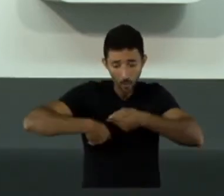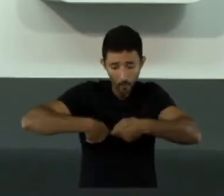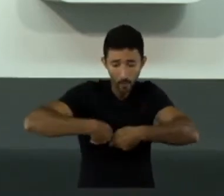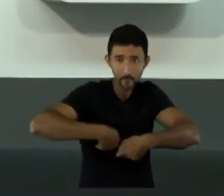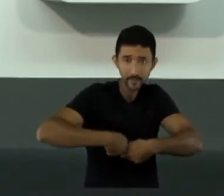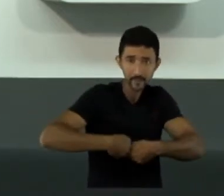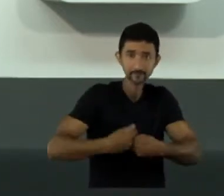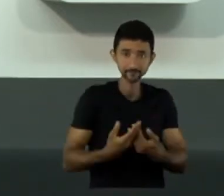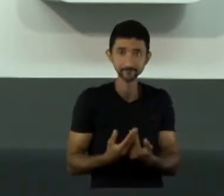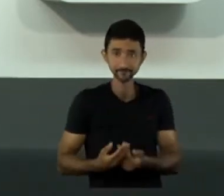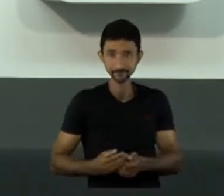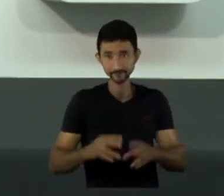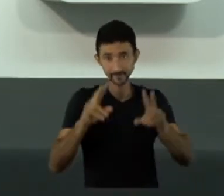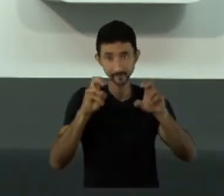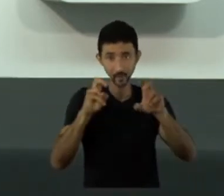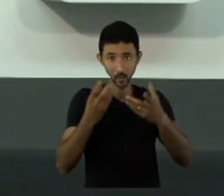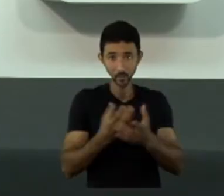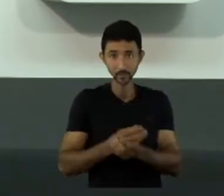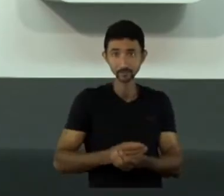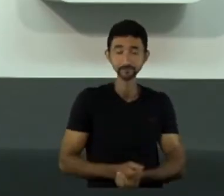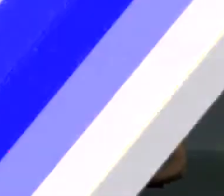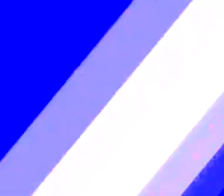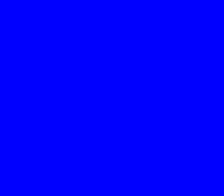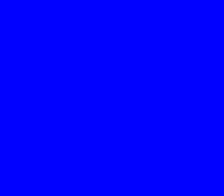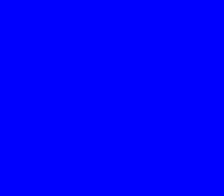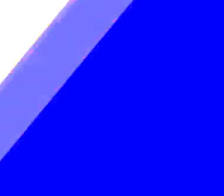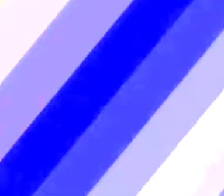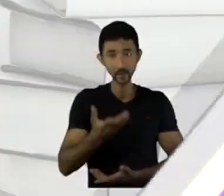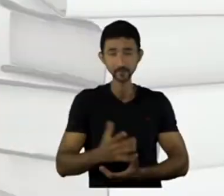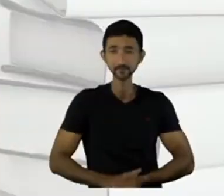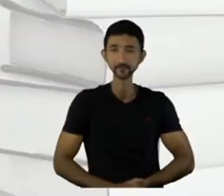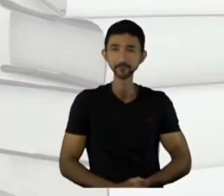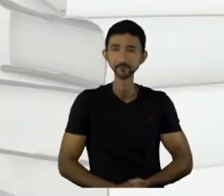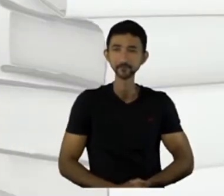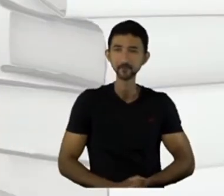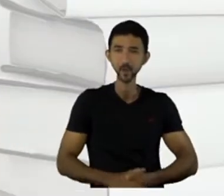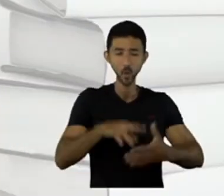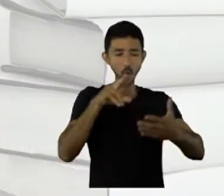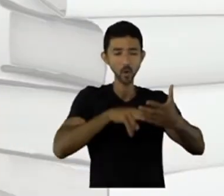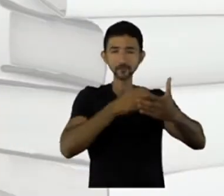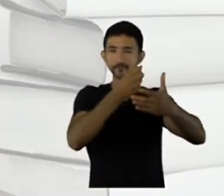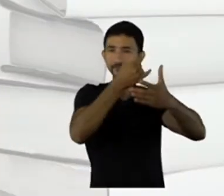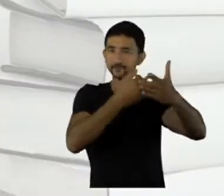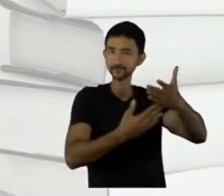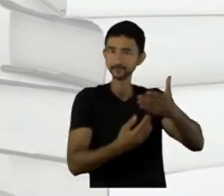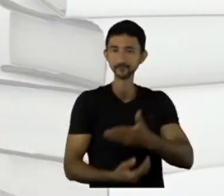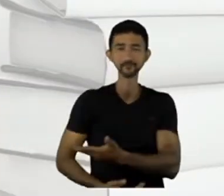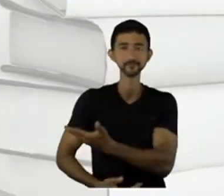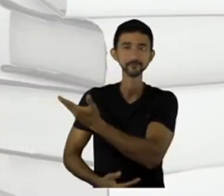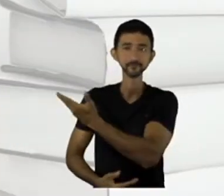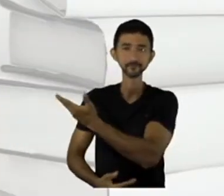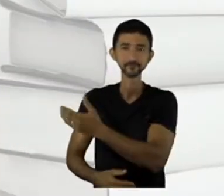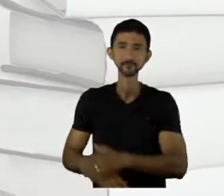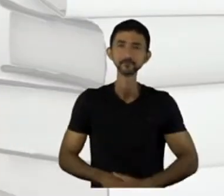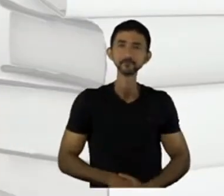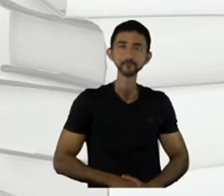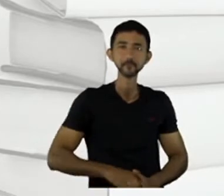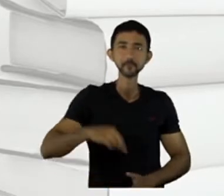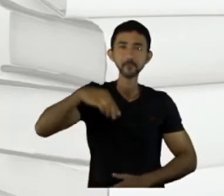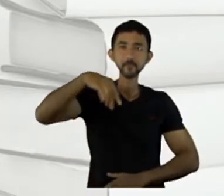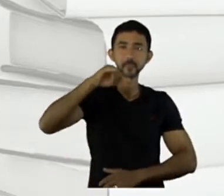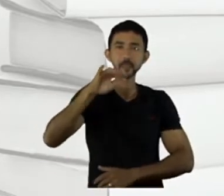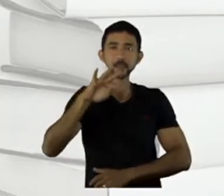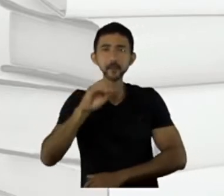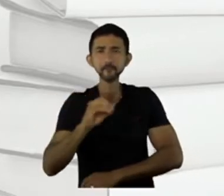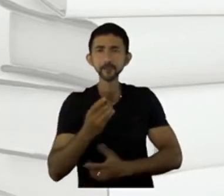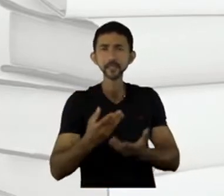hoje, que é mitos e lendas, vamos ler aqui a descrição. Bom, o mito é uma